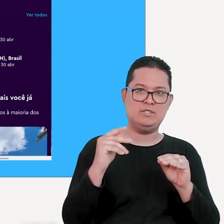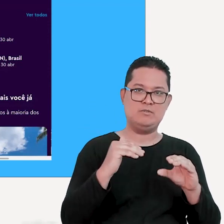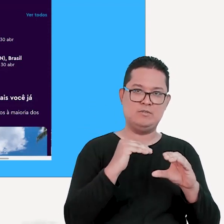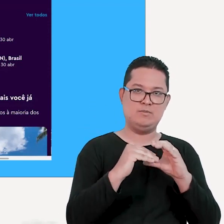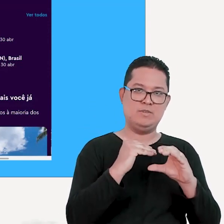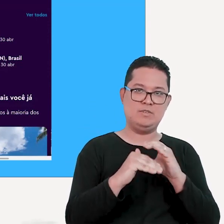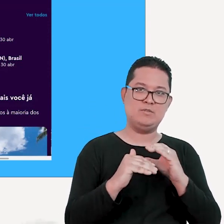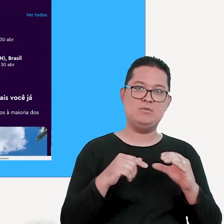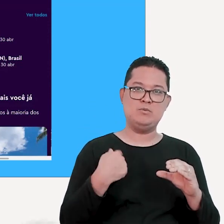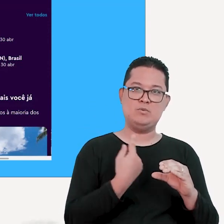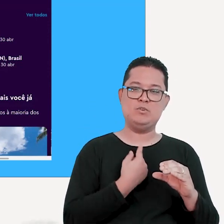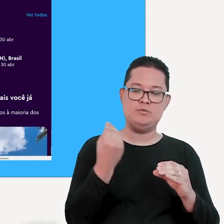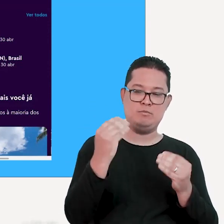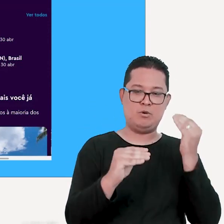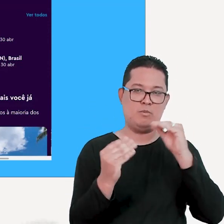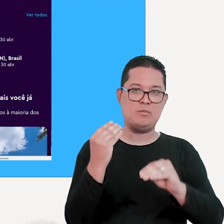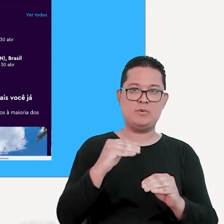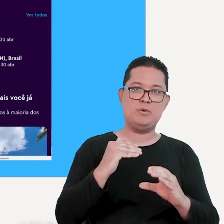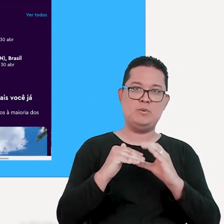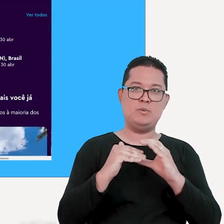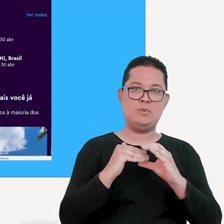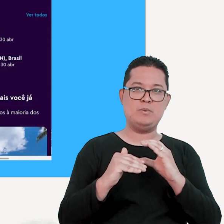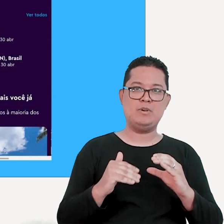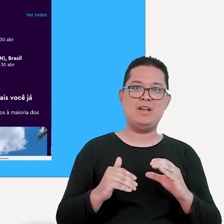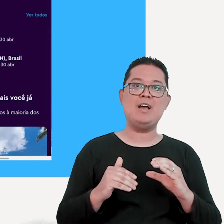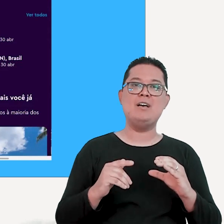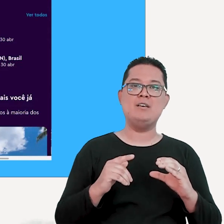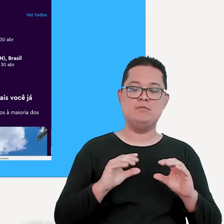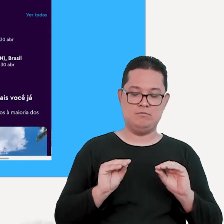às suas viagens. Conectar e-mail? Não,